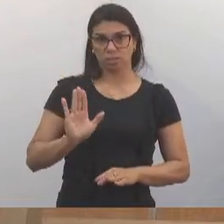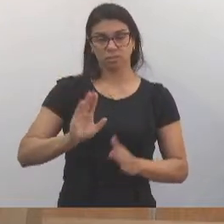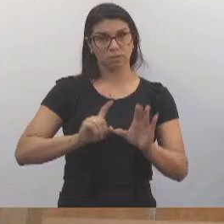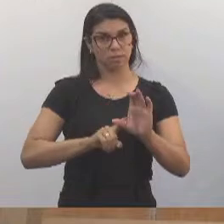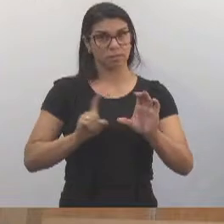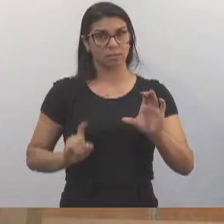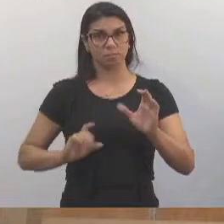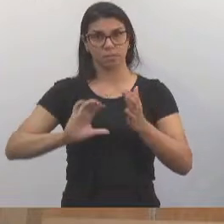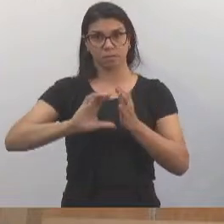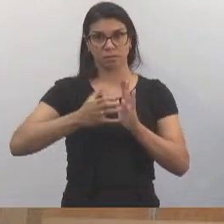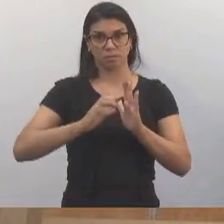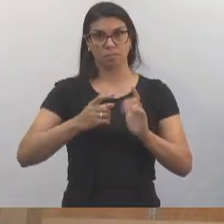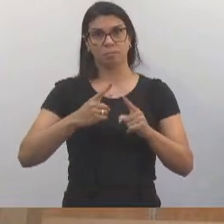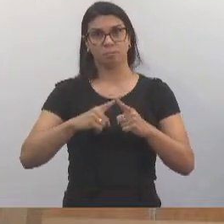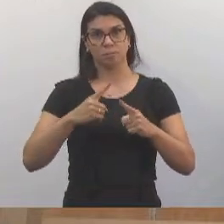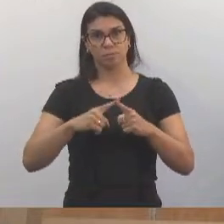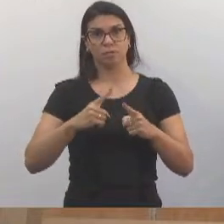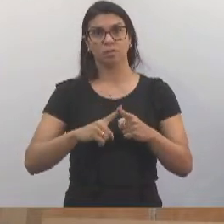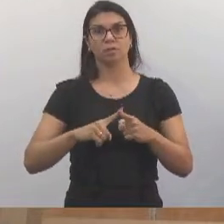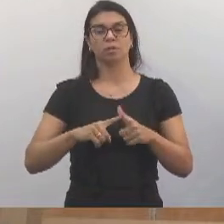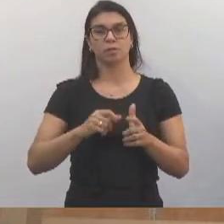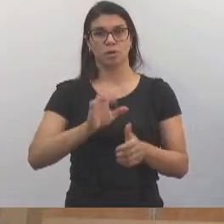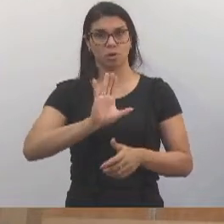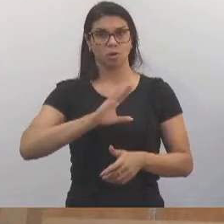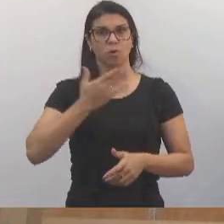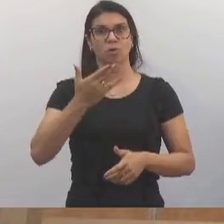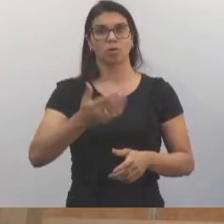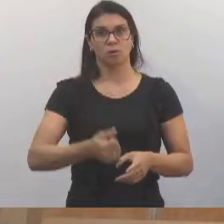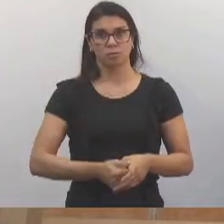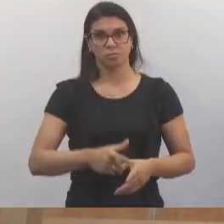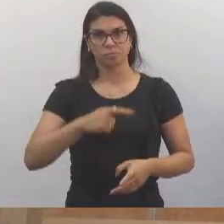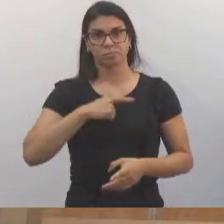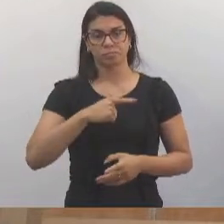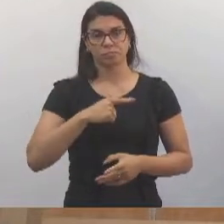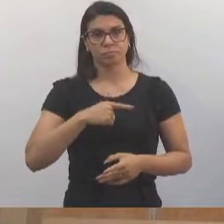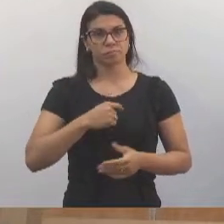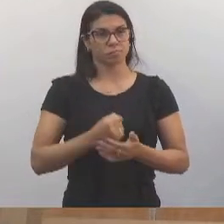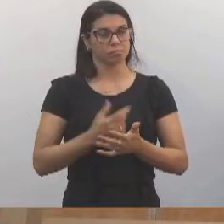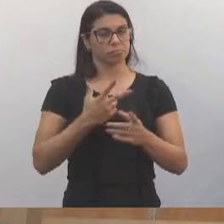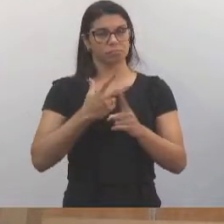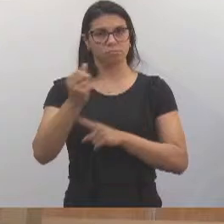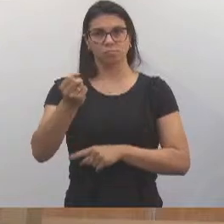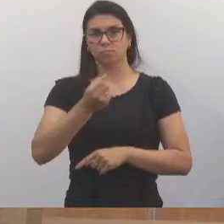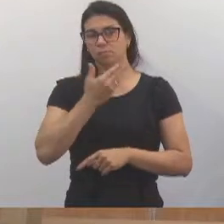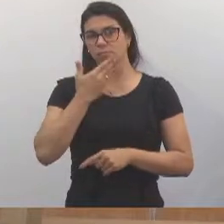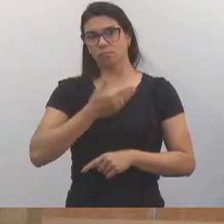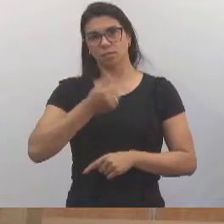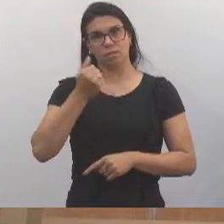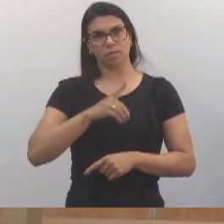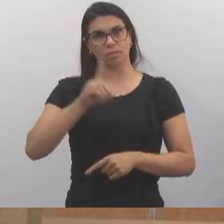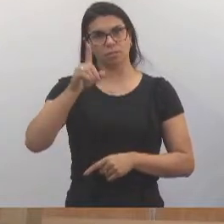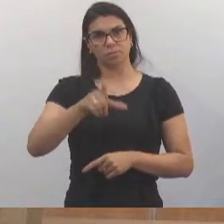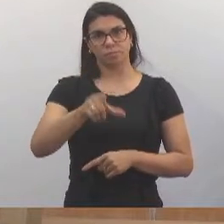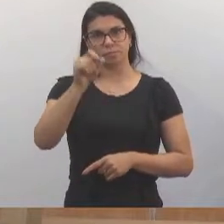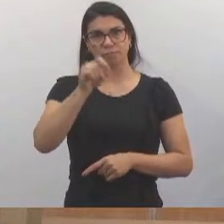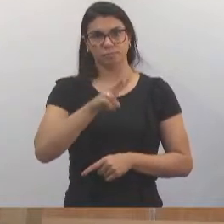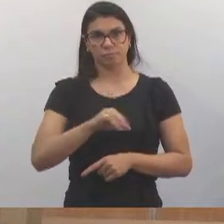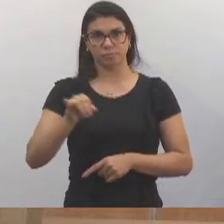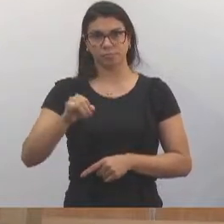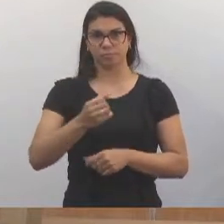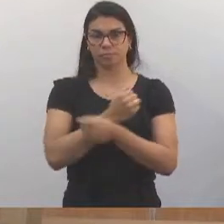partido, porque tiveram coragem de colocar o seu nome à disposição, e que vença o melhor, aquele escolhido por Deus. Um forte